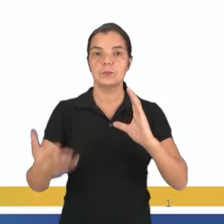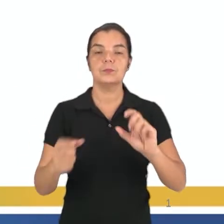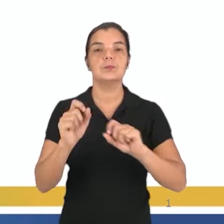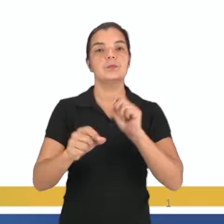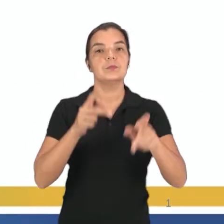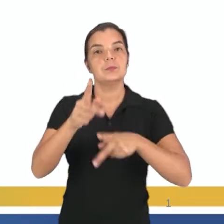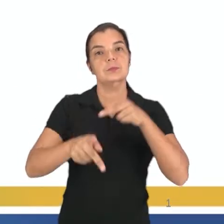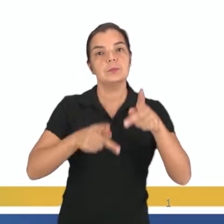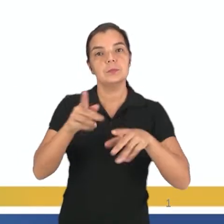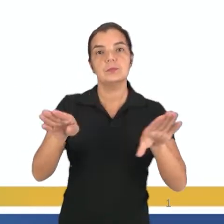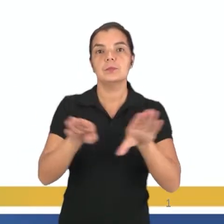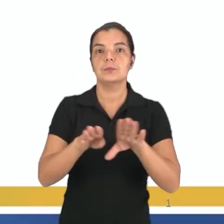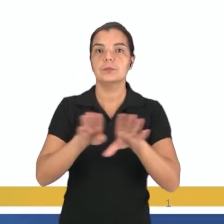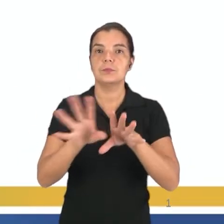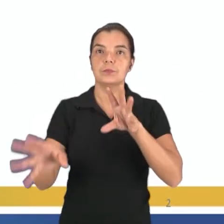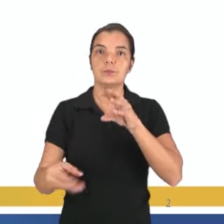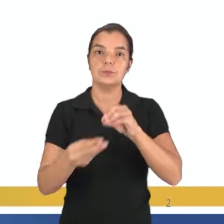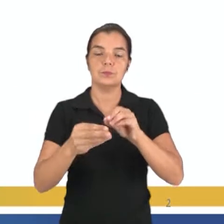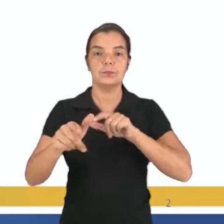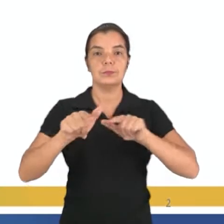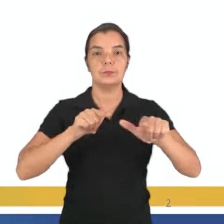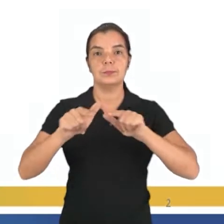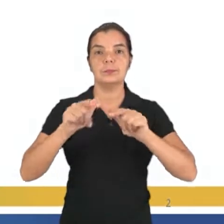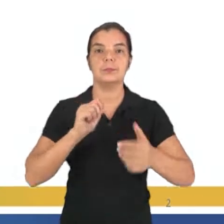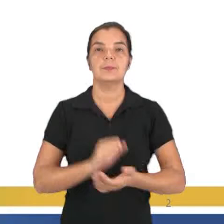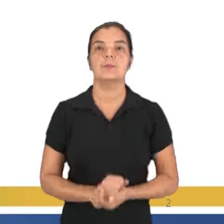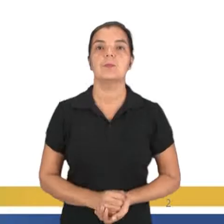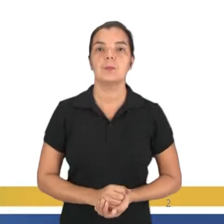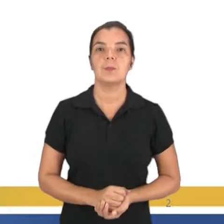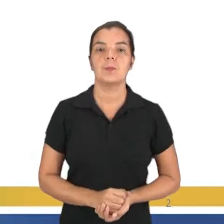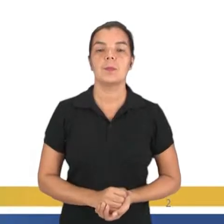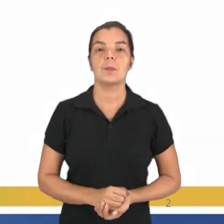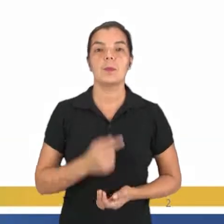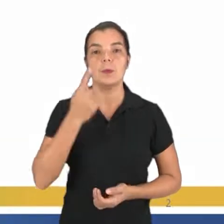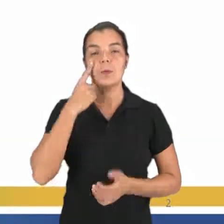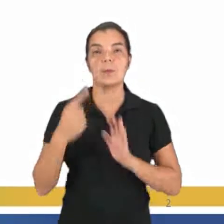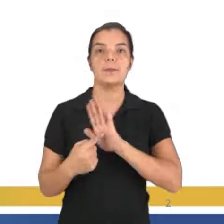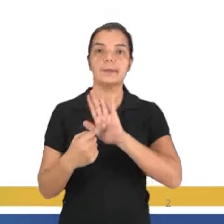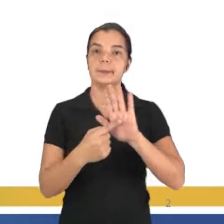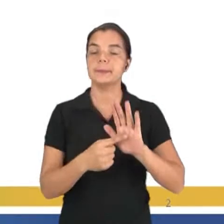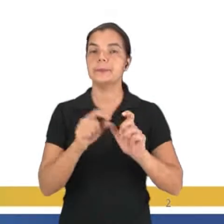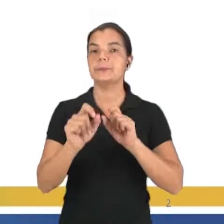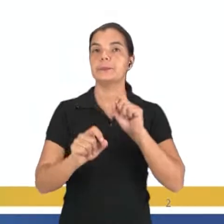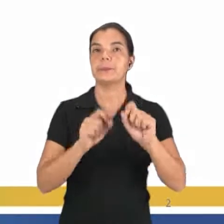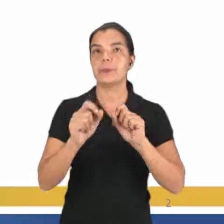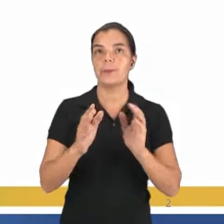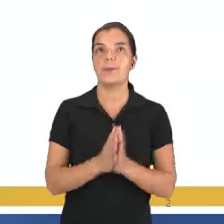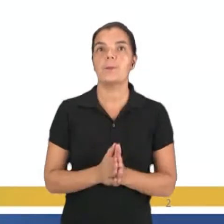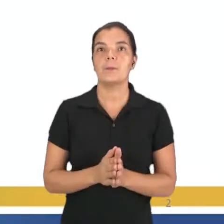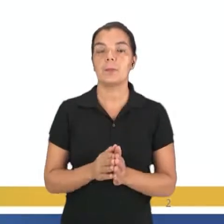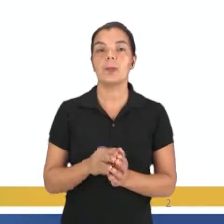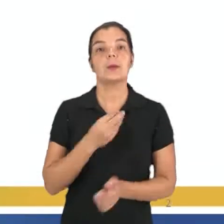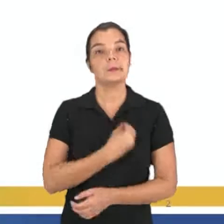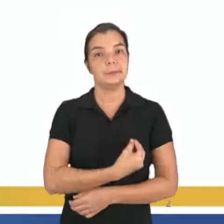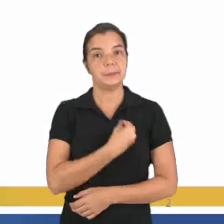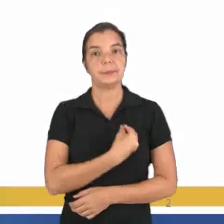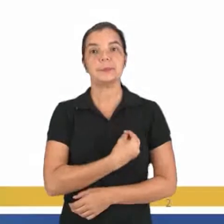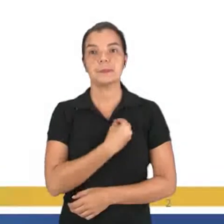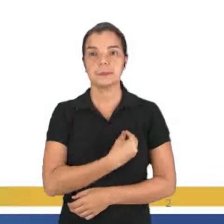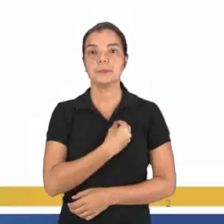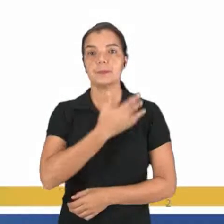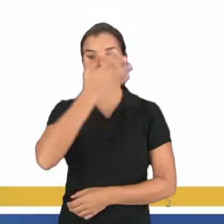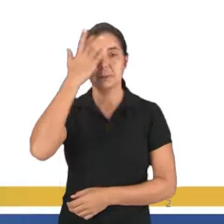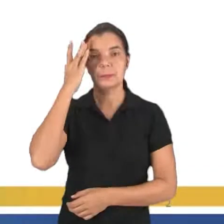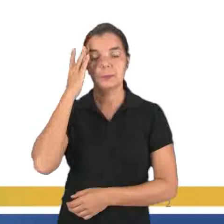respeito da população, incluindo o trabalho. Esse indicador, que é a expectativa de vida das pessoas,